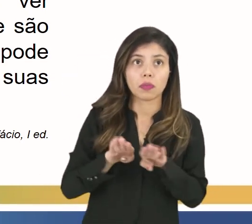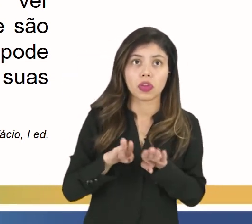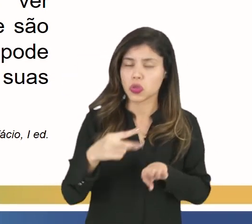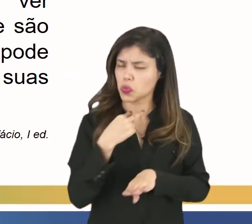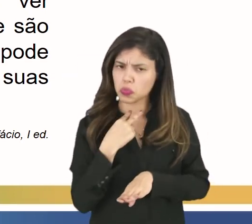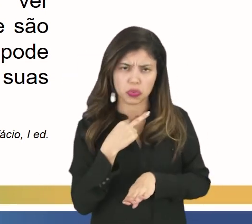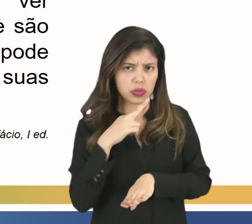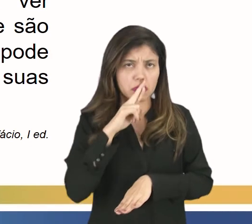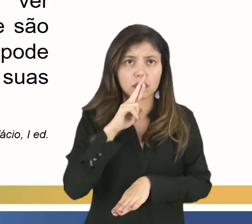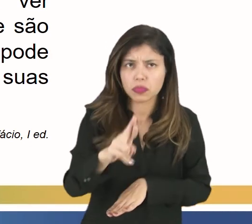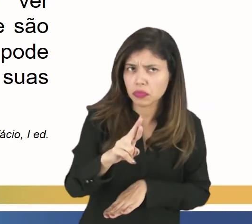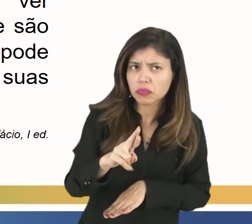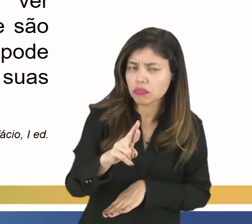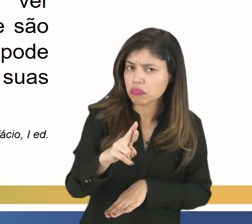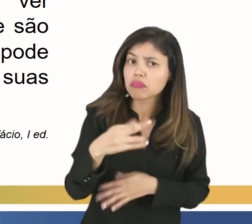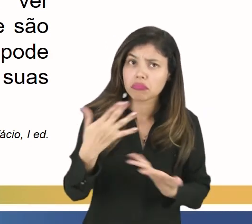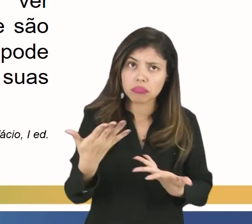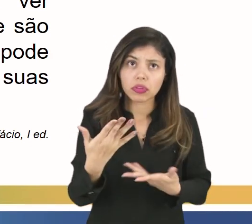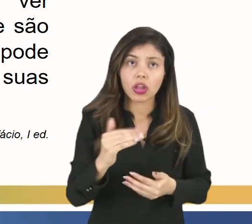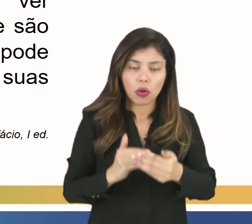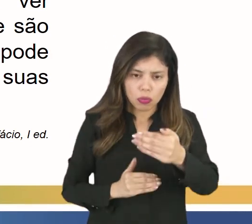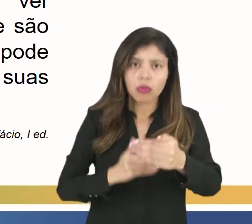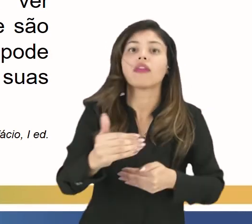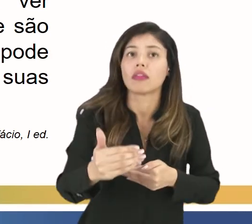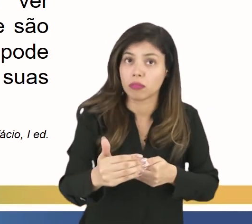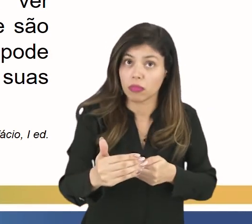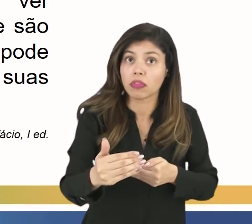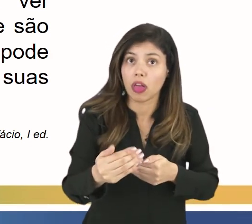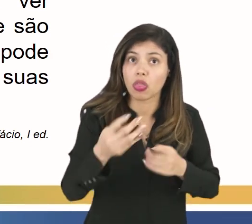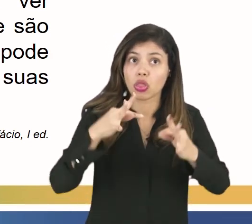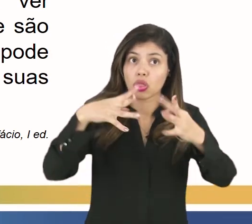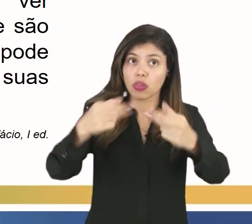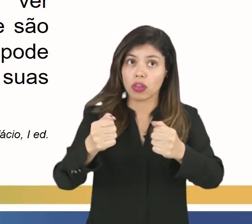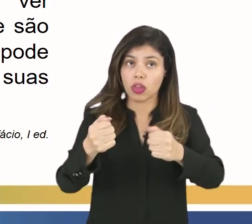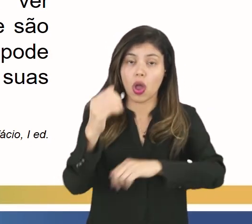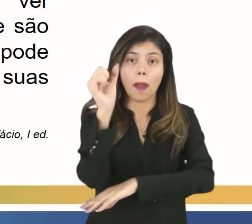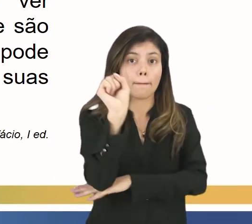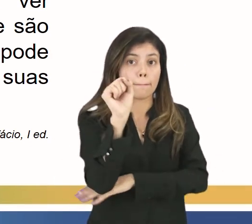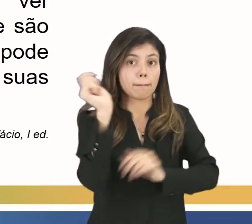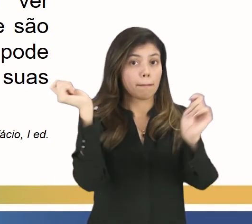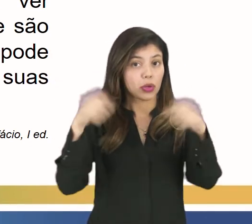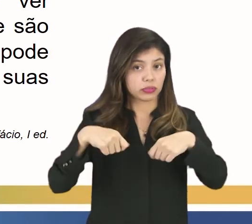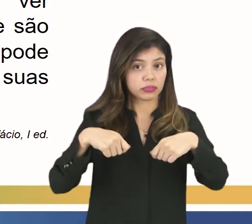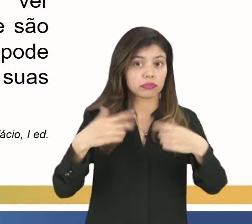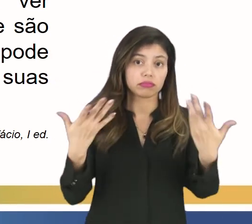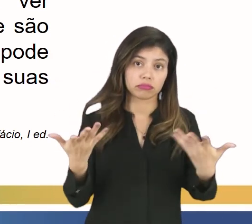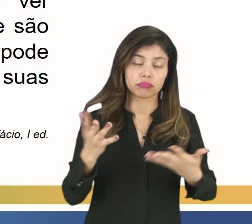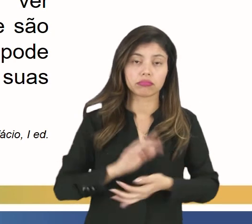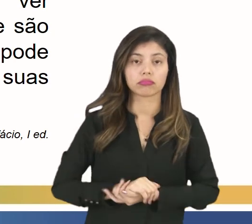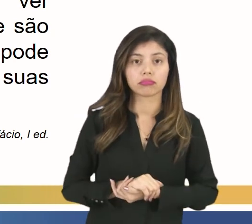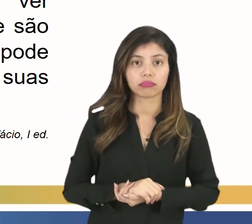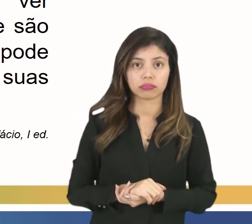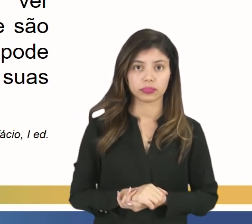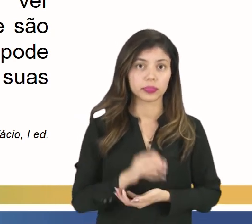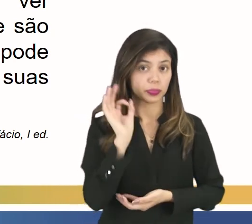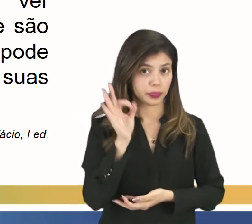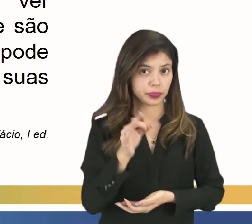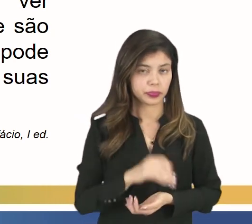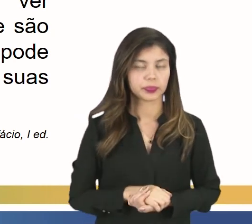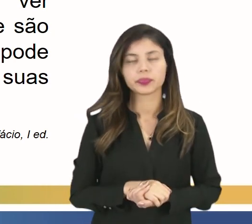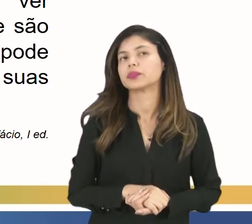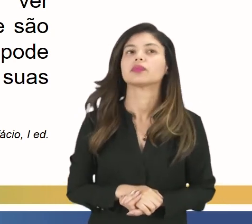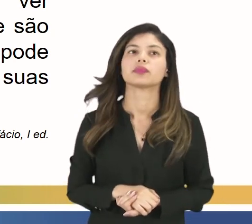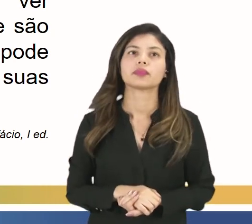não pode dar respostas por ultrapassarem completamente as suas possibilidades. Tá certo? Vamos ler de